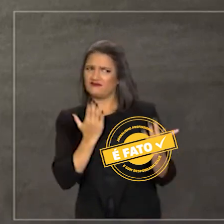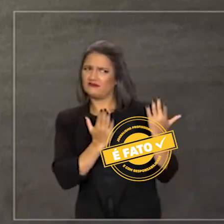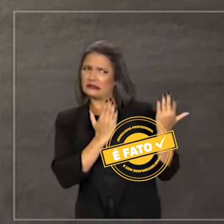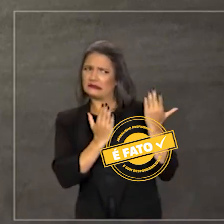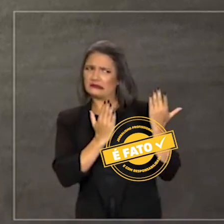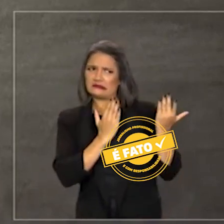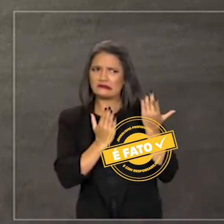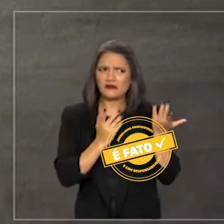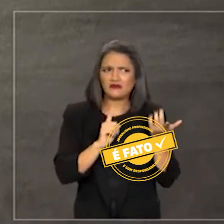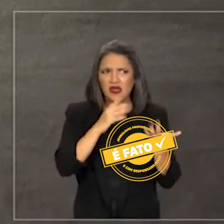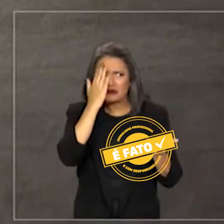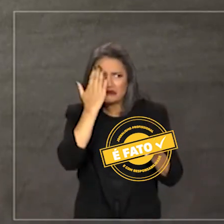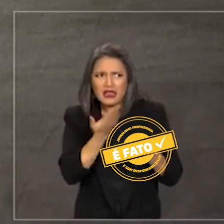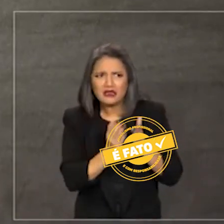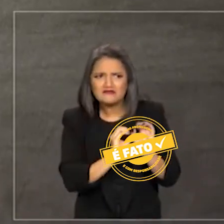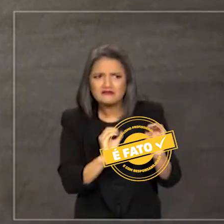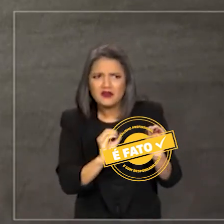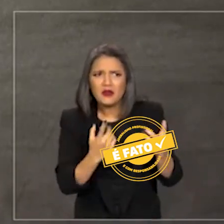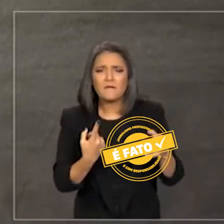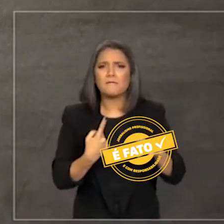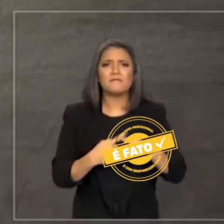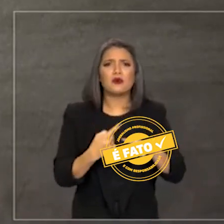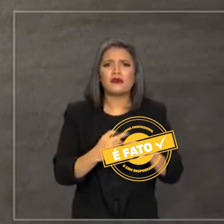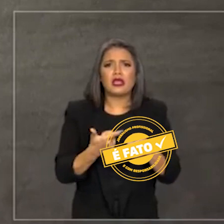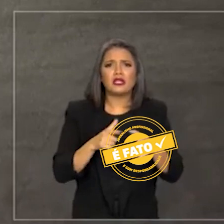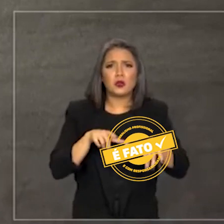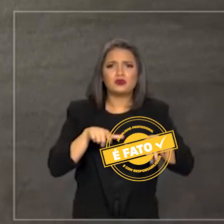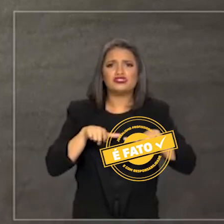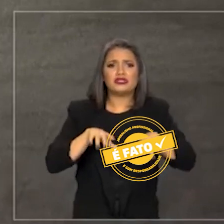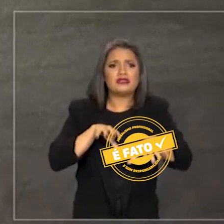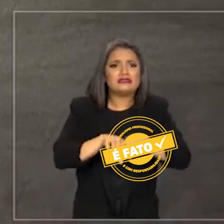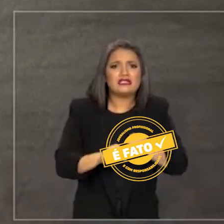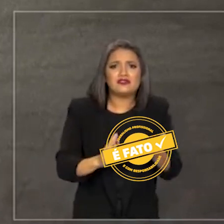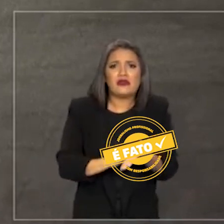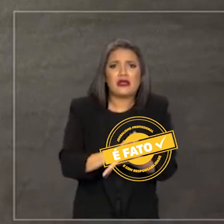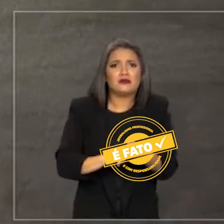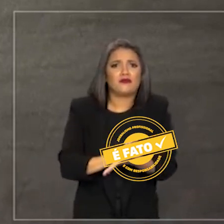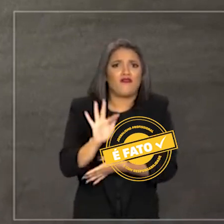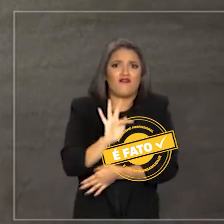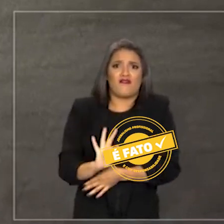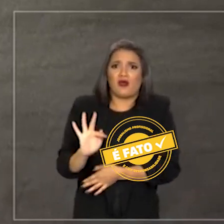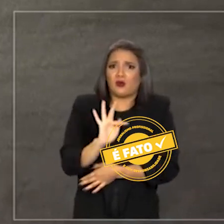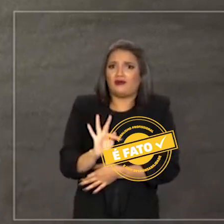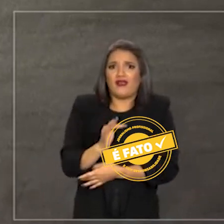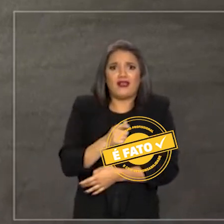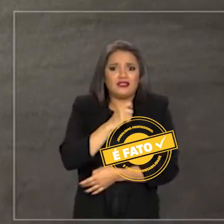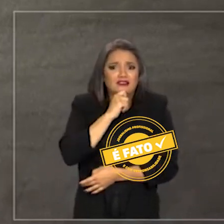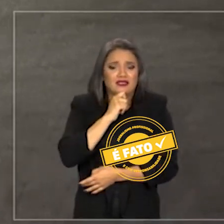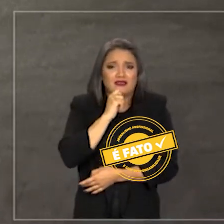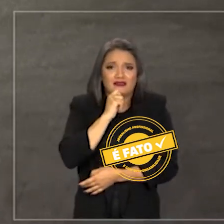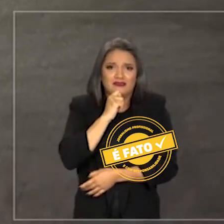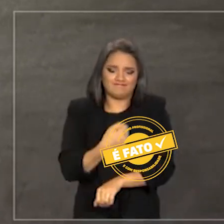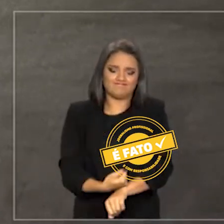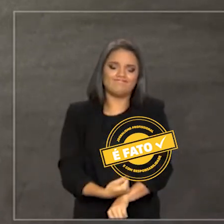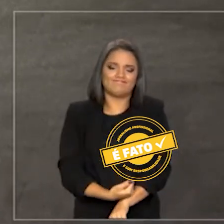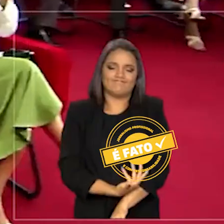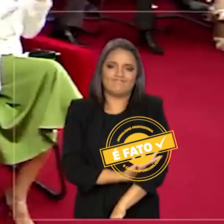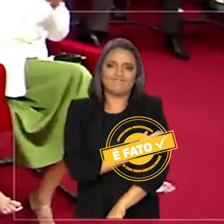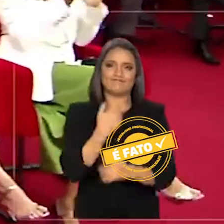2002. Por não ter diploma universitário, o diploma.